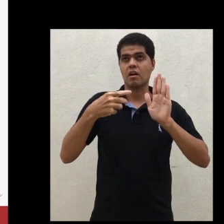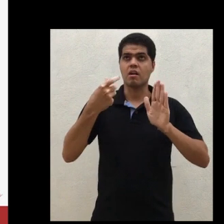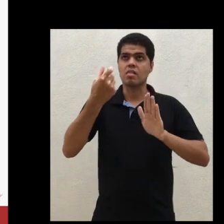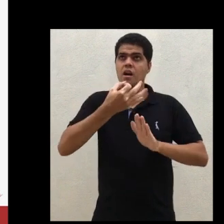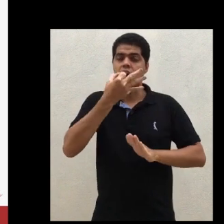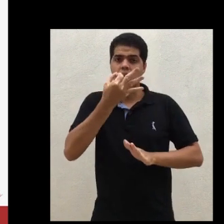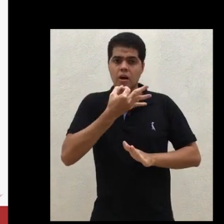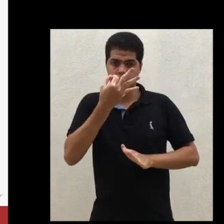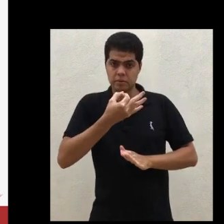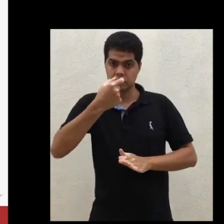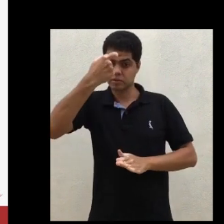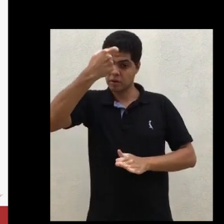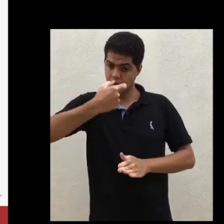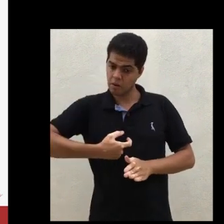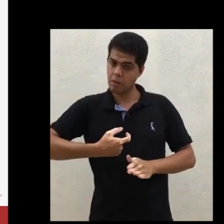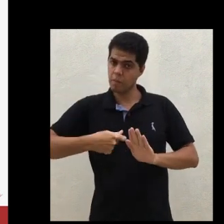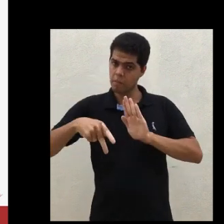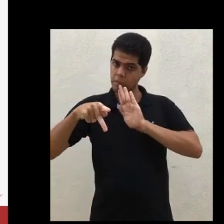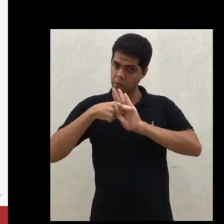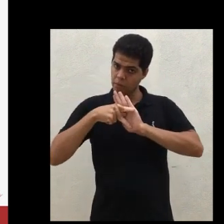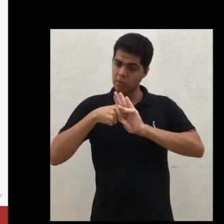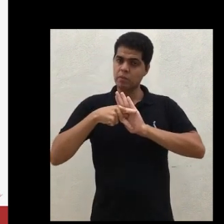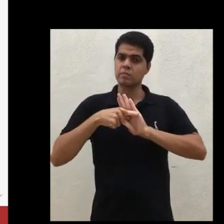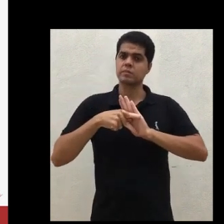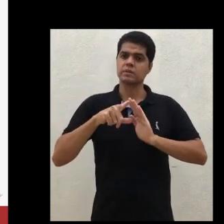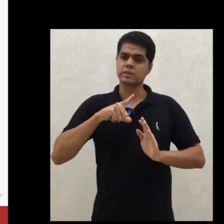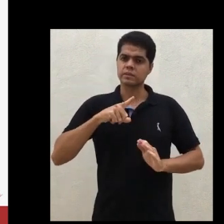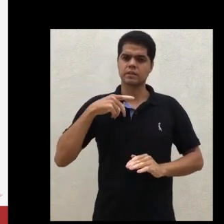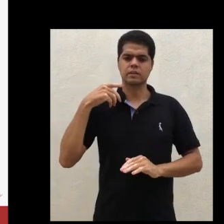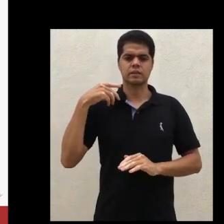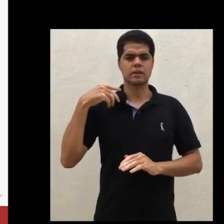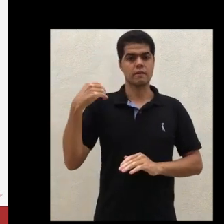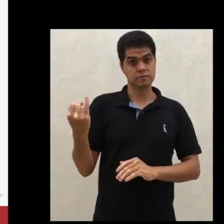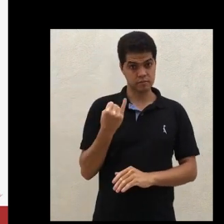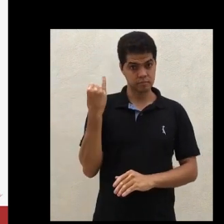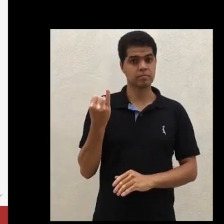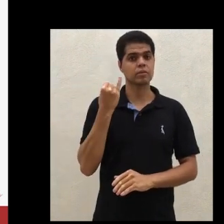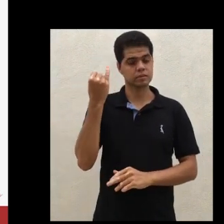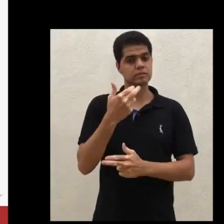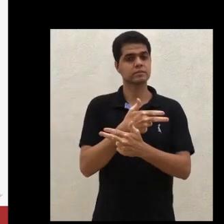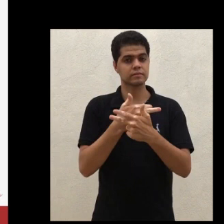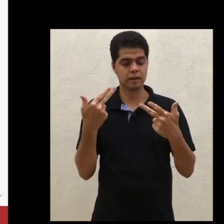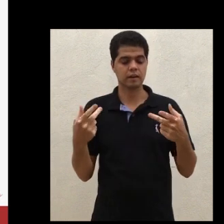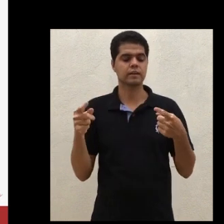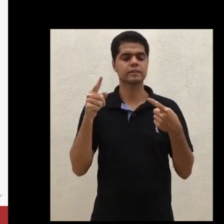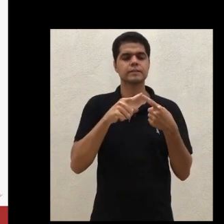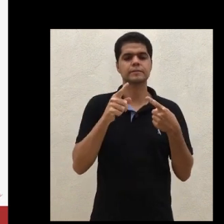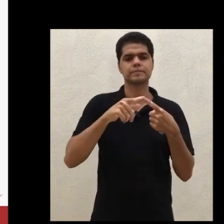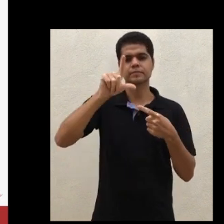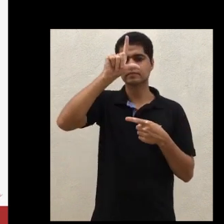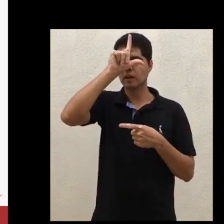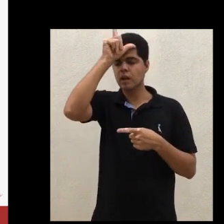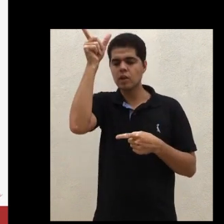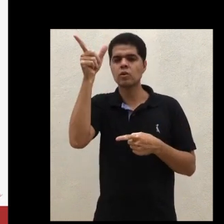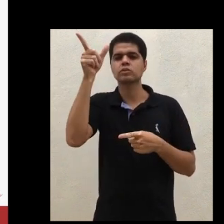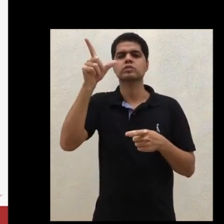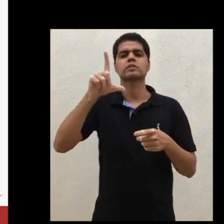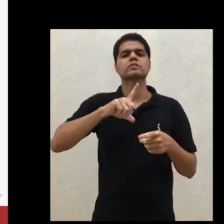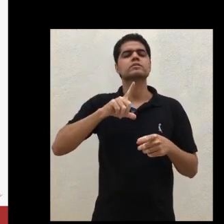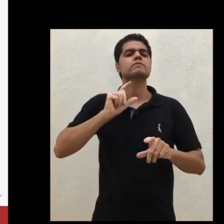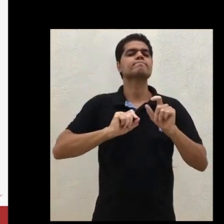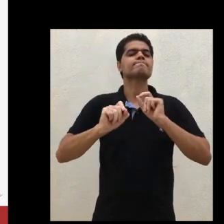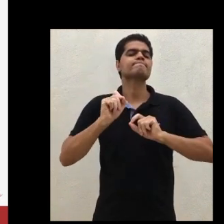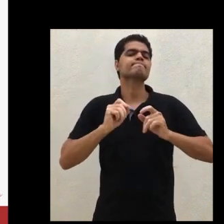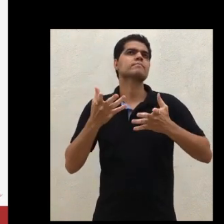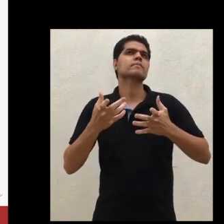inteligência artificial, pelo menos na minha opinião pessoal, tá? São ferramentas muito importantes. Primeiro aqui a lógica